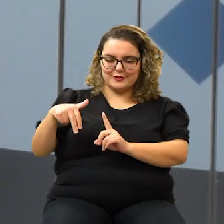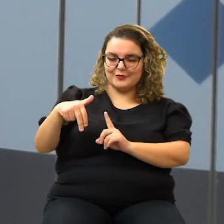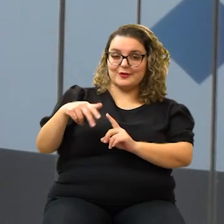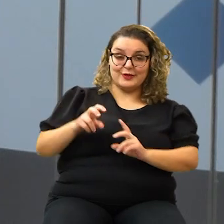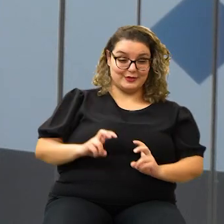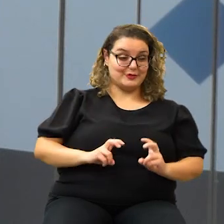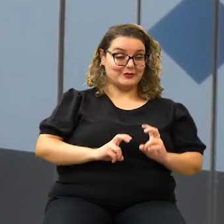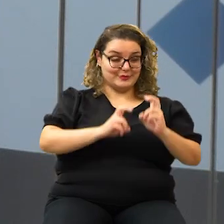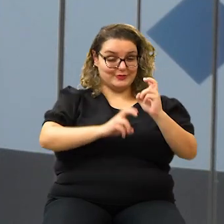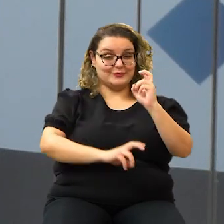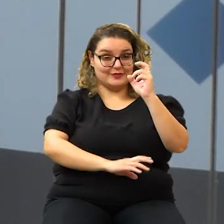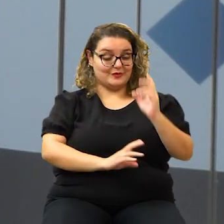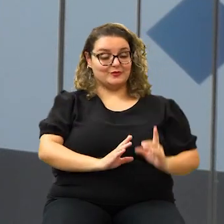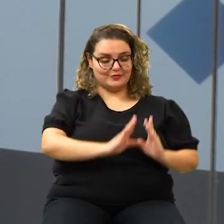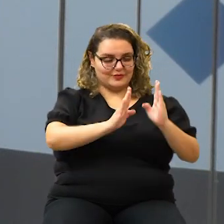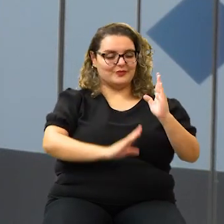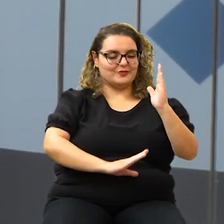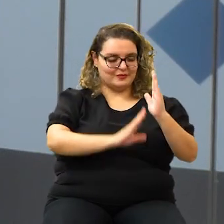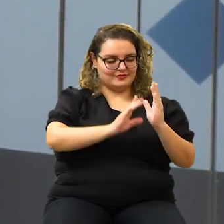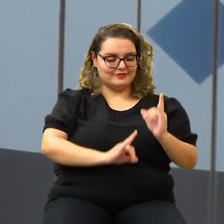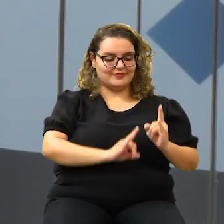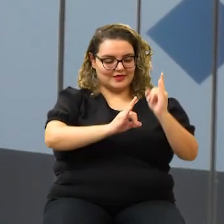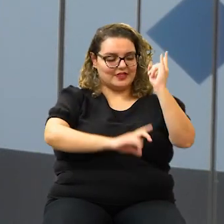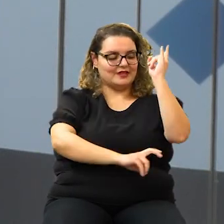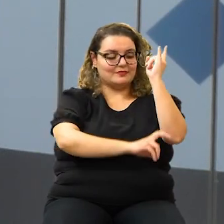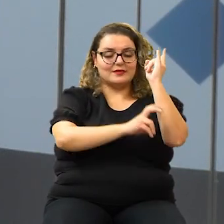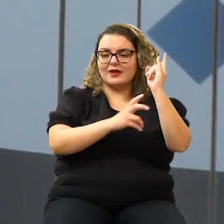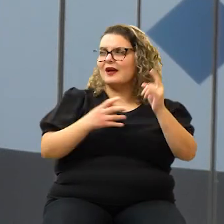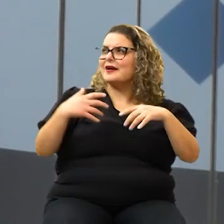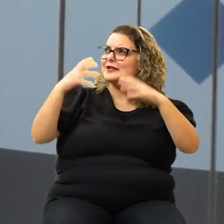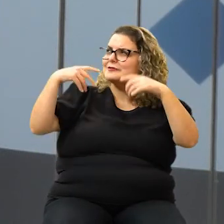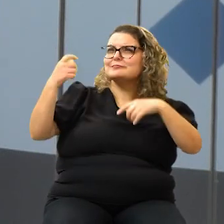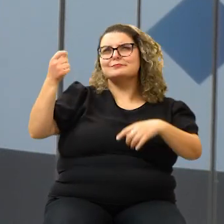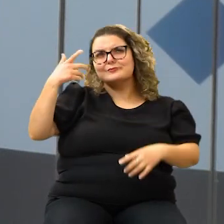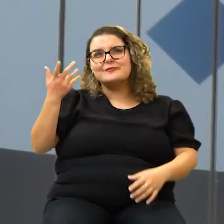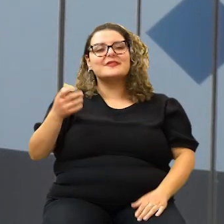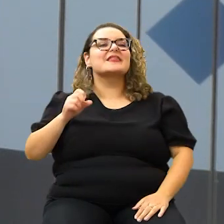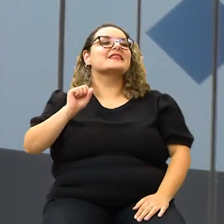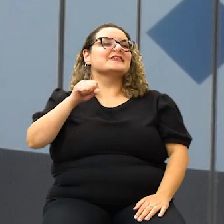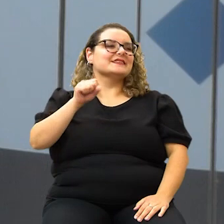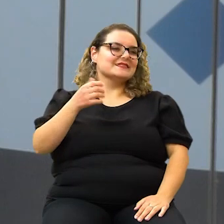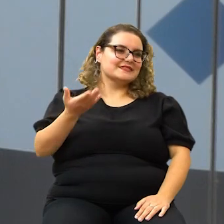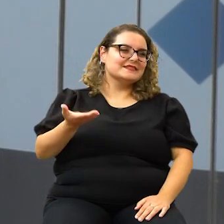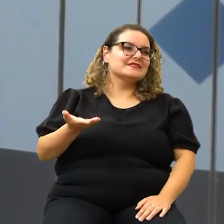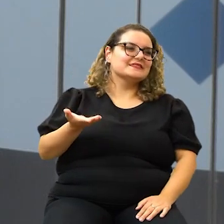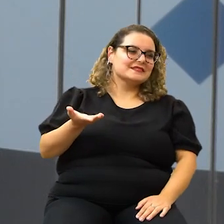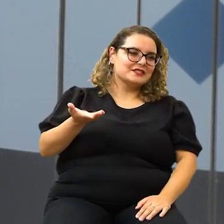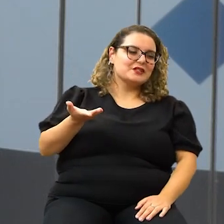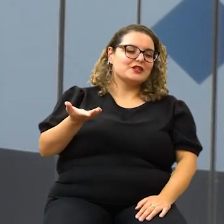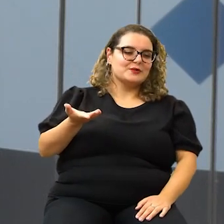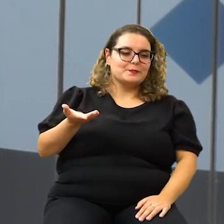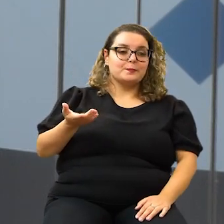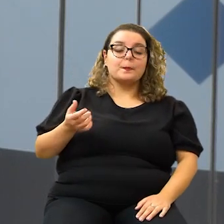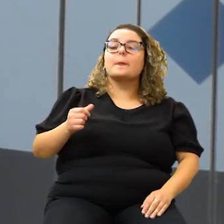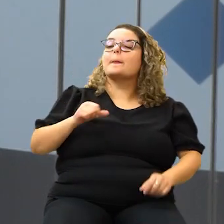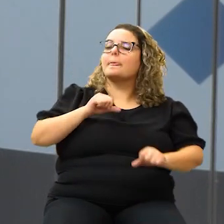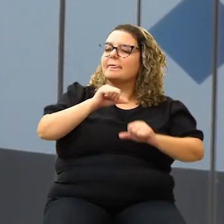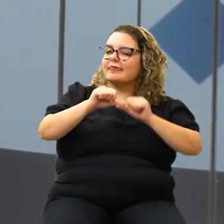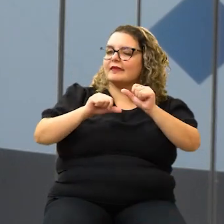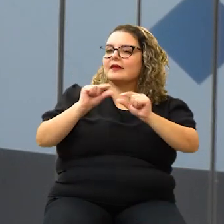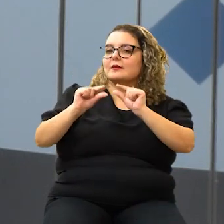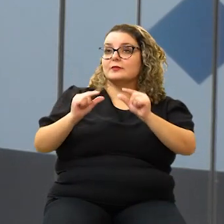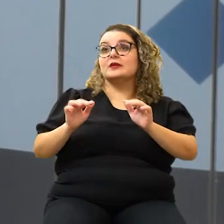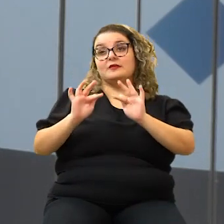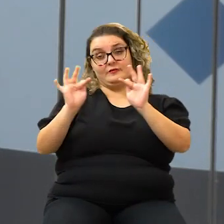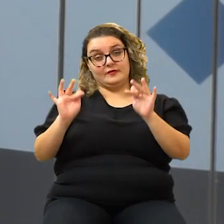elevador, né? Tipo, hoje a previsão falou que ia chover e fez sol. Exato. Isso ele vem mudando um pouco,